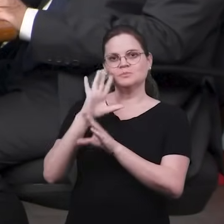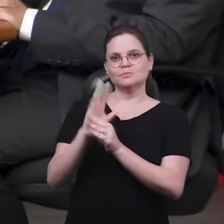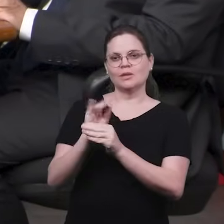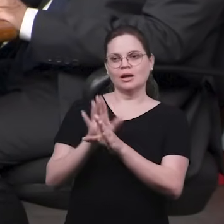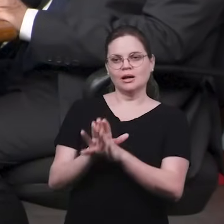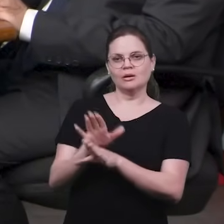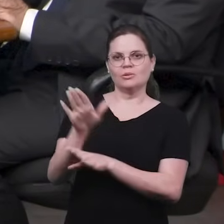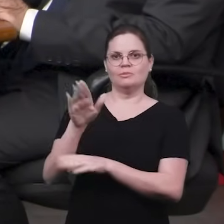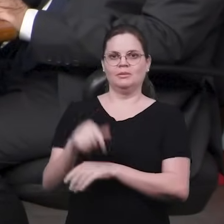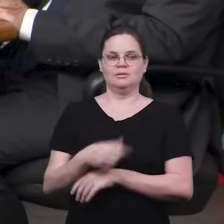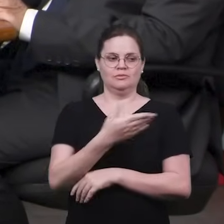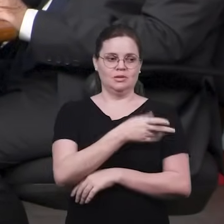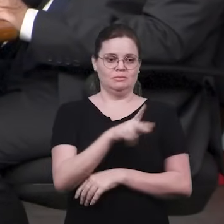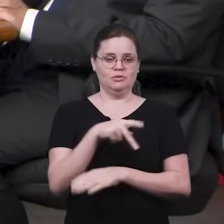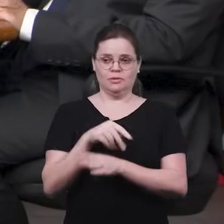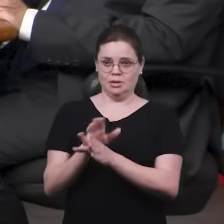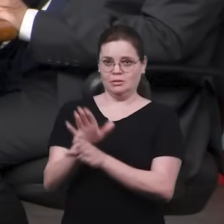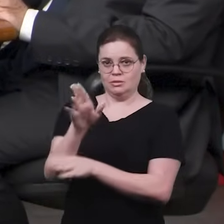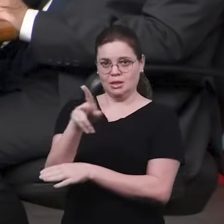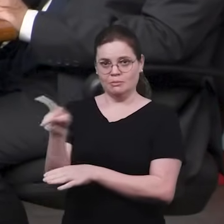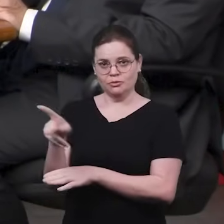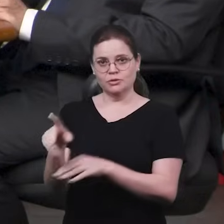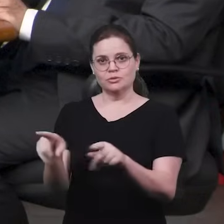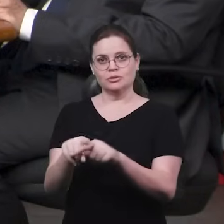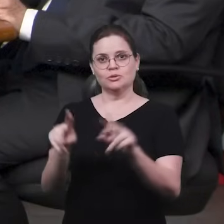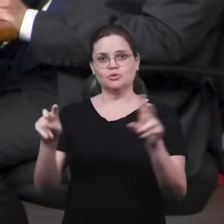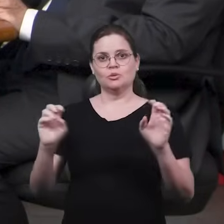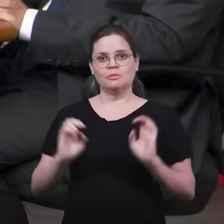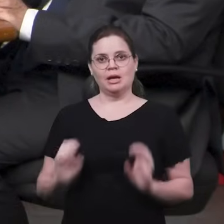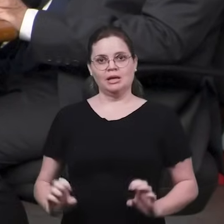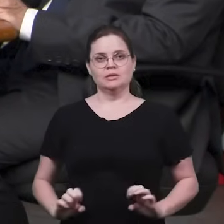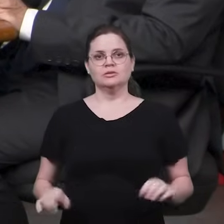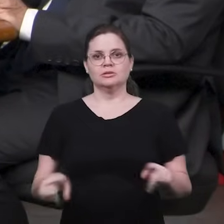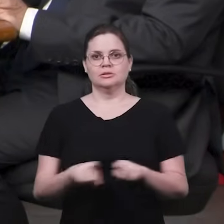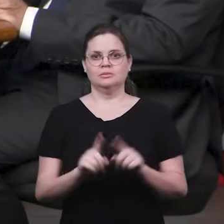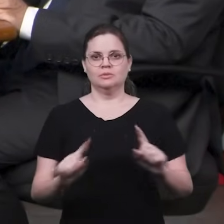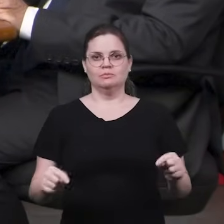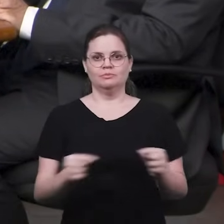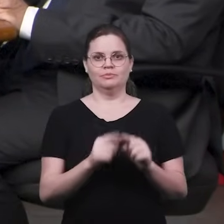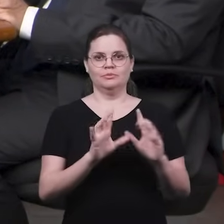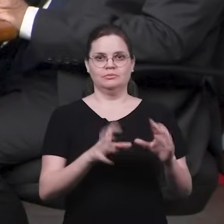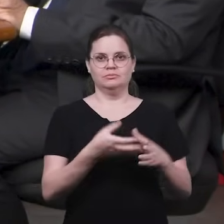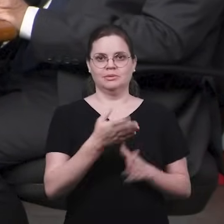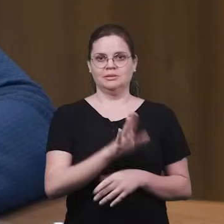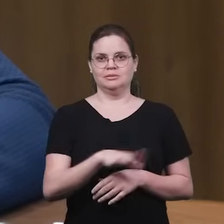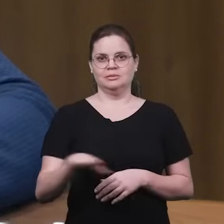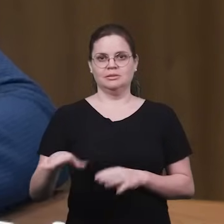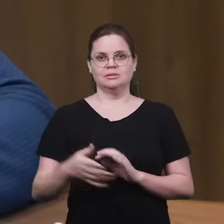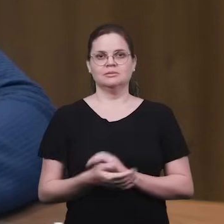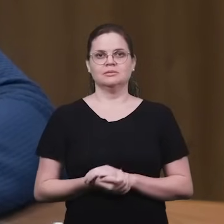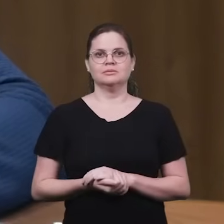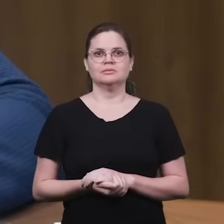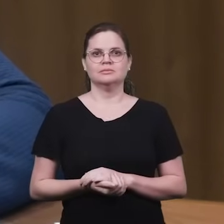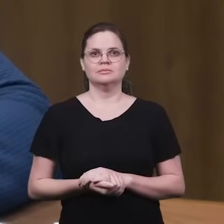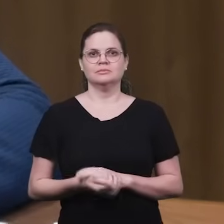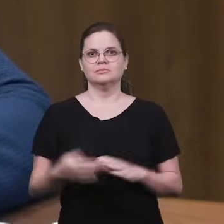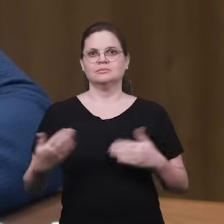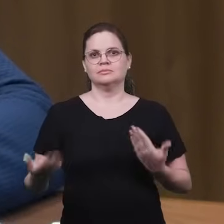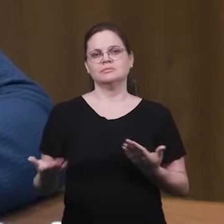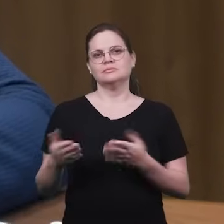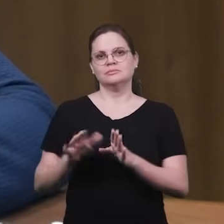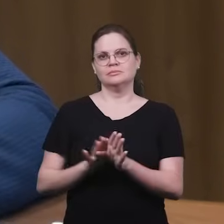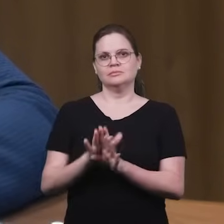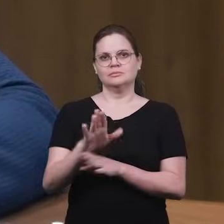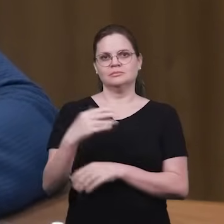de uma professora com relação à questão de ética relacionada à classe de crianças. Uma recomendação